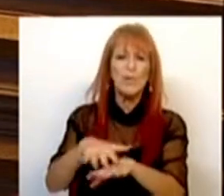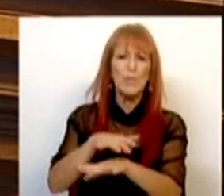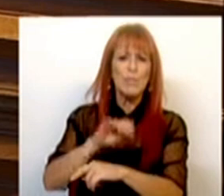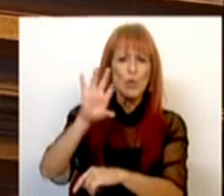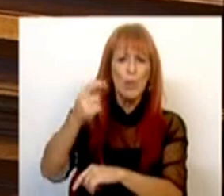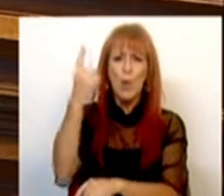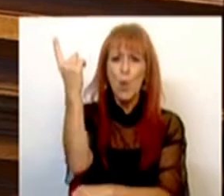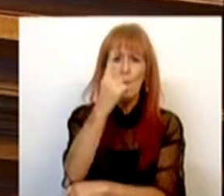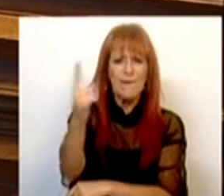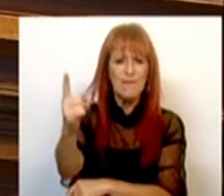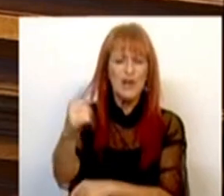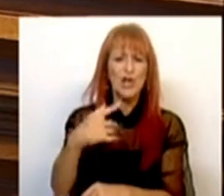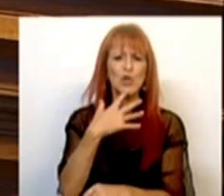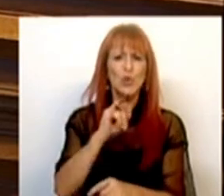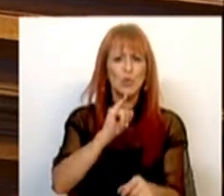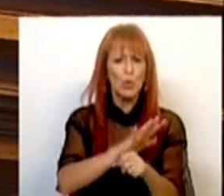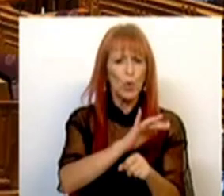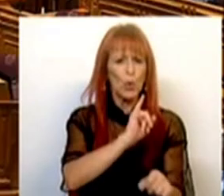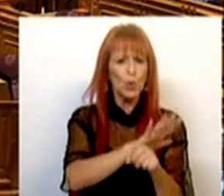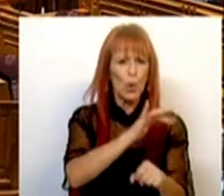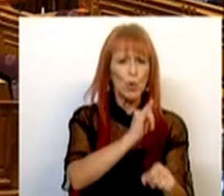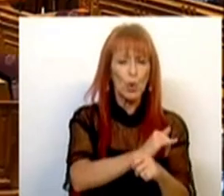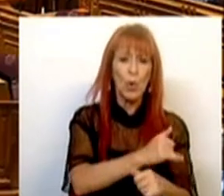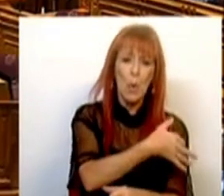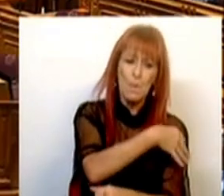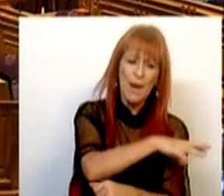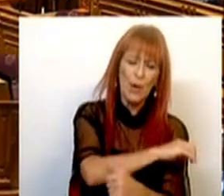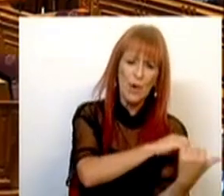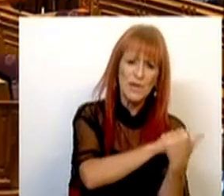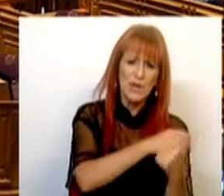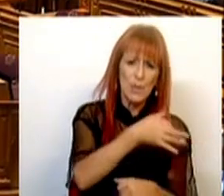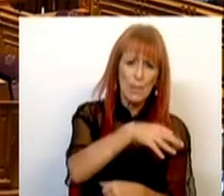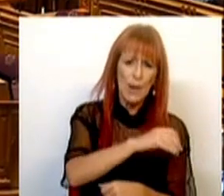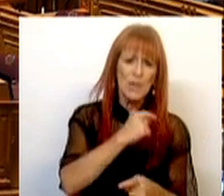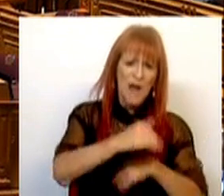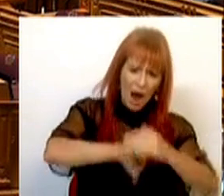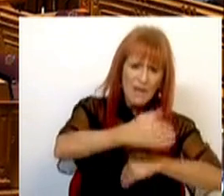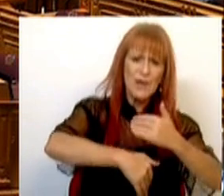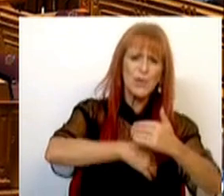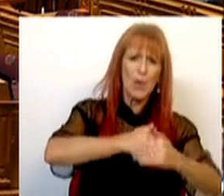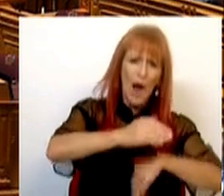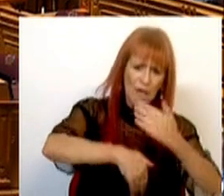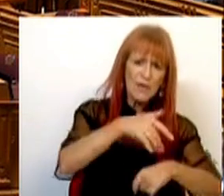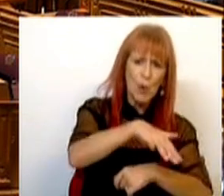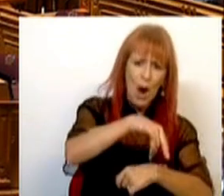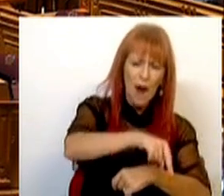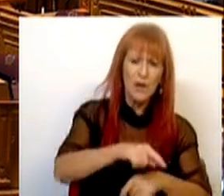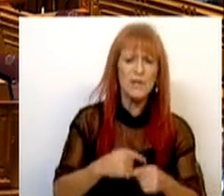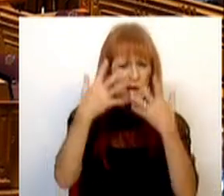administrativa deste país. Uma vez, todas as vezes, foi o Partido Socialista, e foi o Partido Socialista que avançou neste domínio.